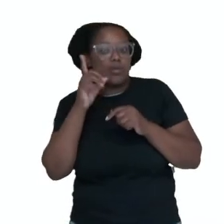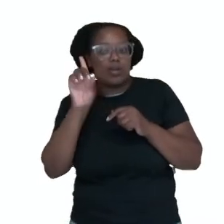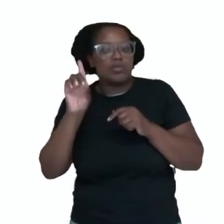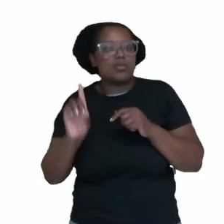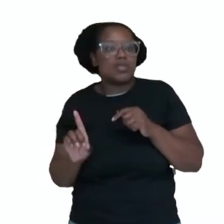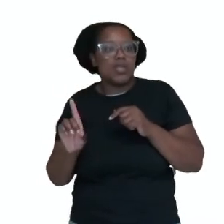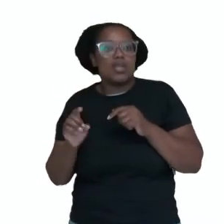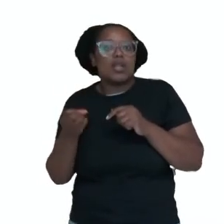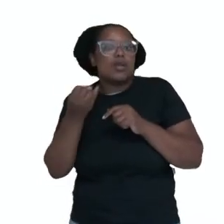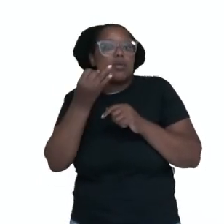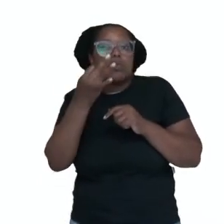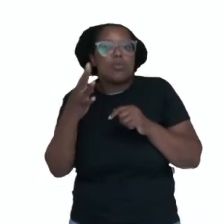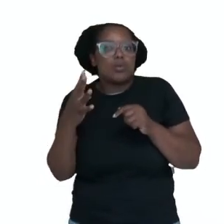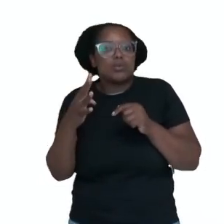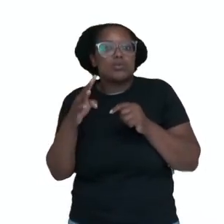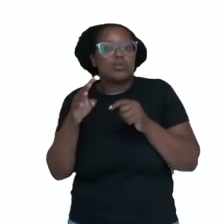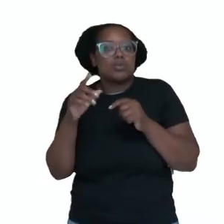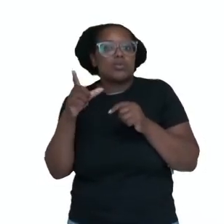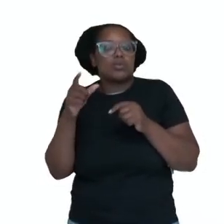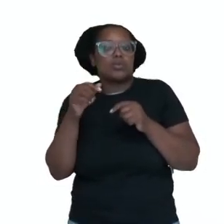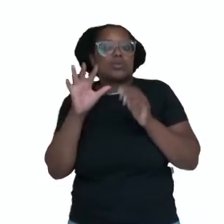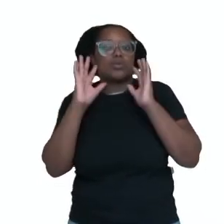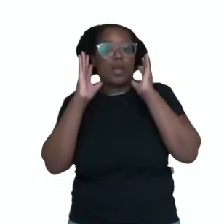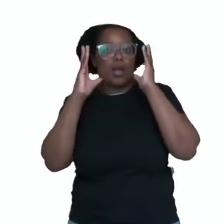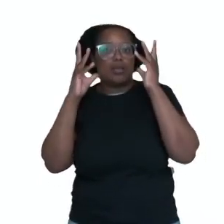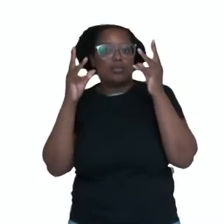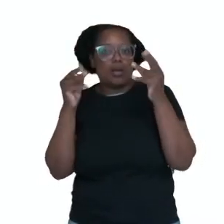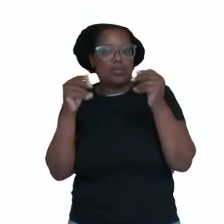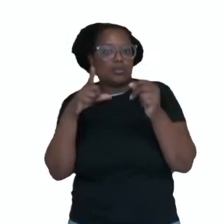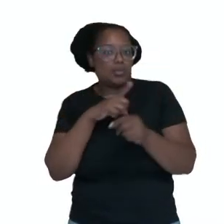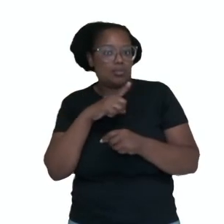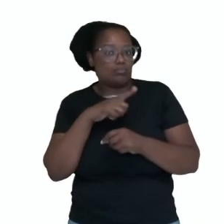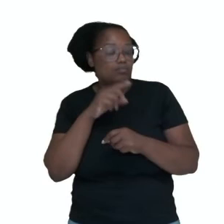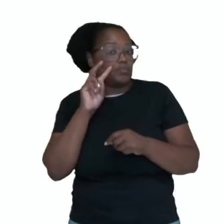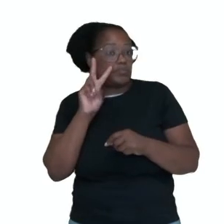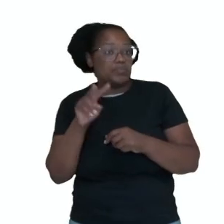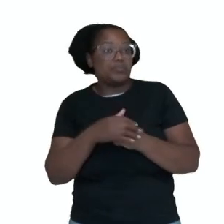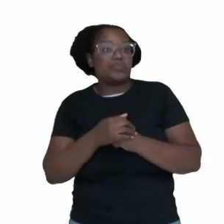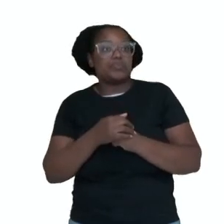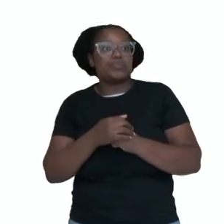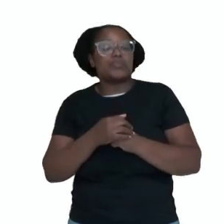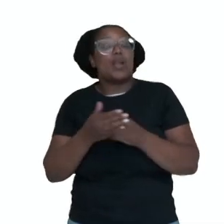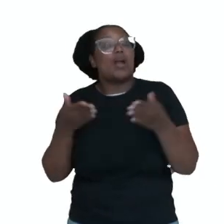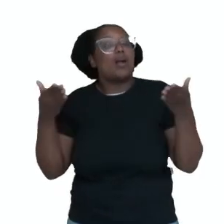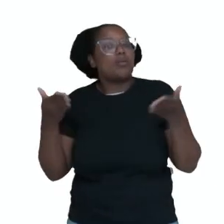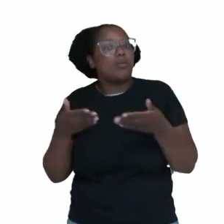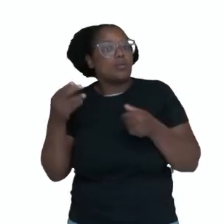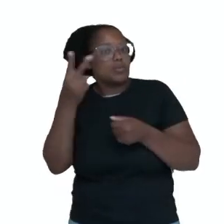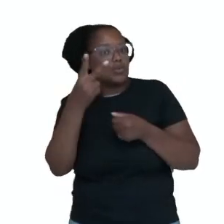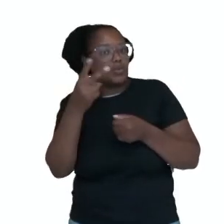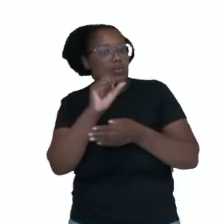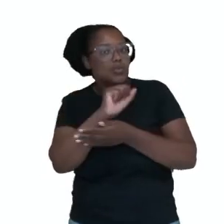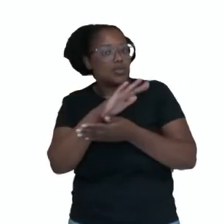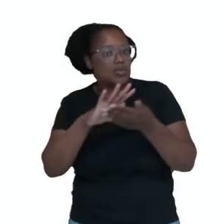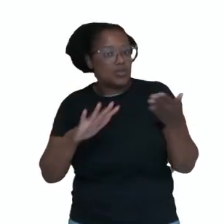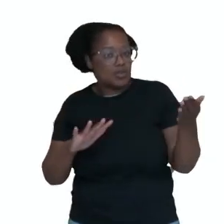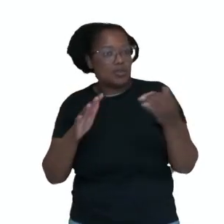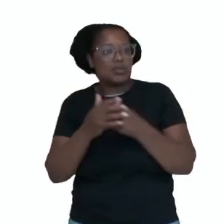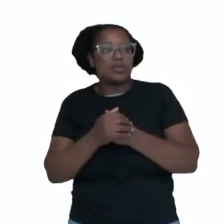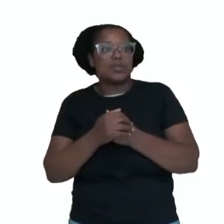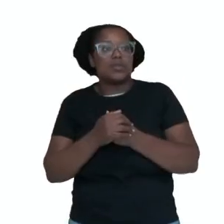eles têm vários papéis nessa relação alimentar. E nós vamos para a nossa segunda e última